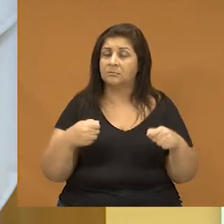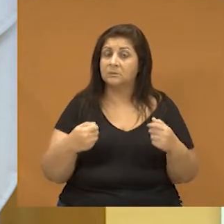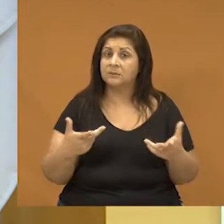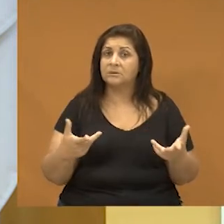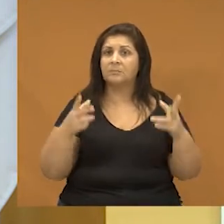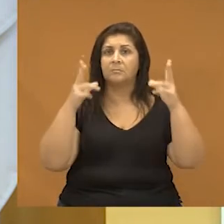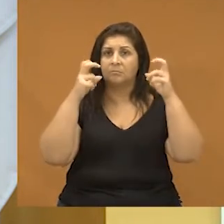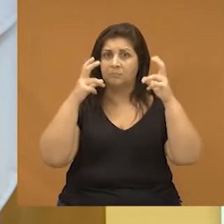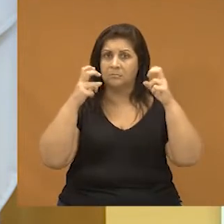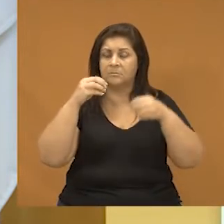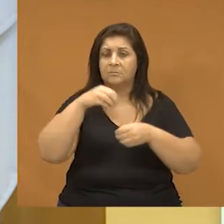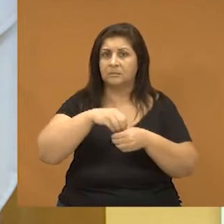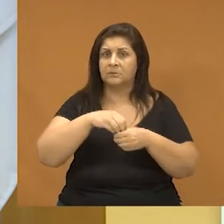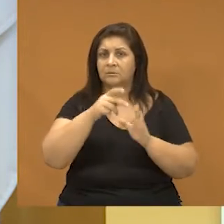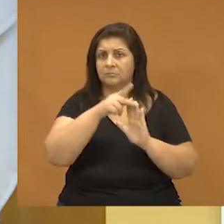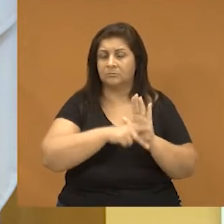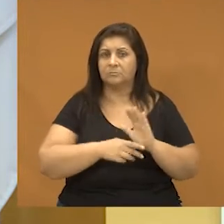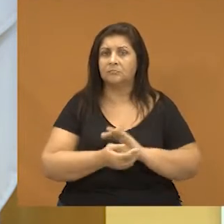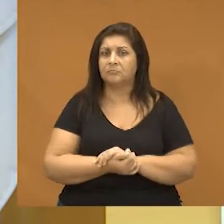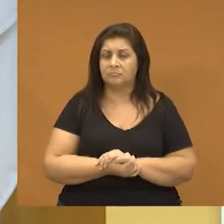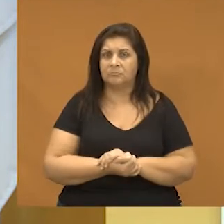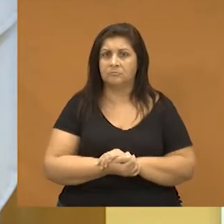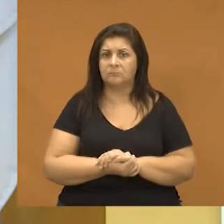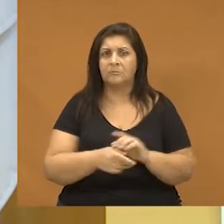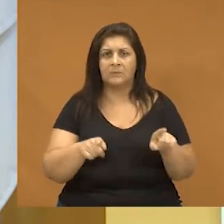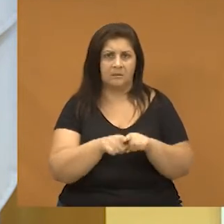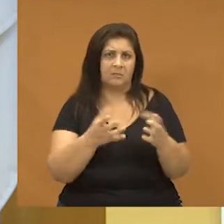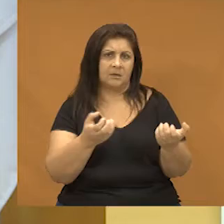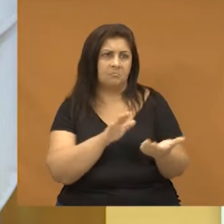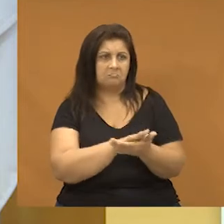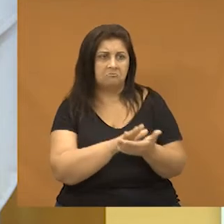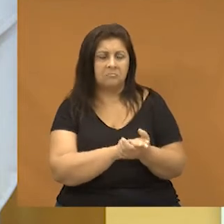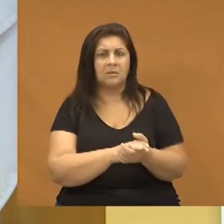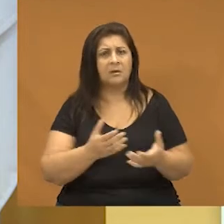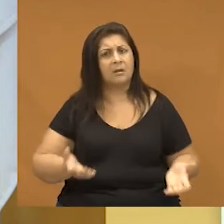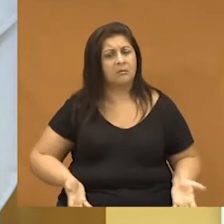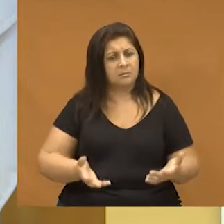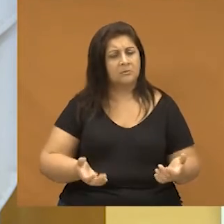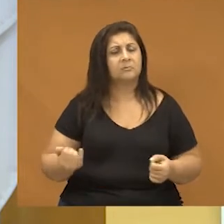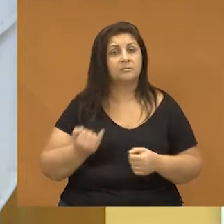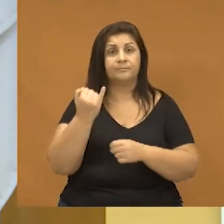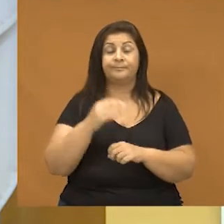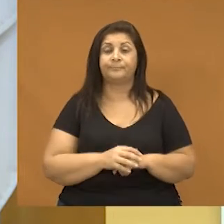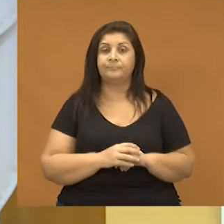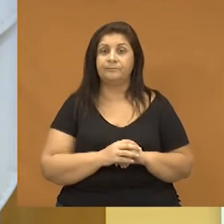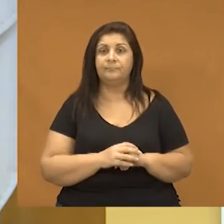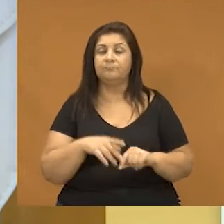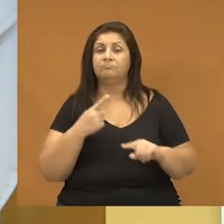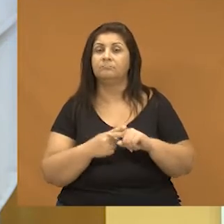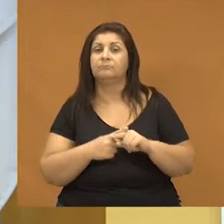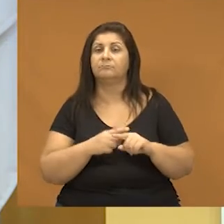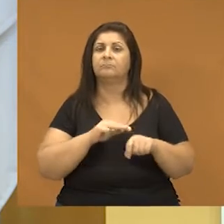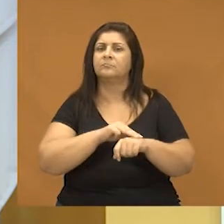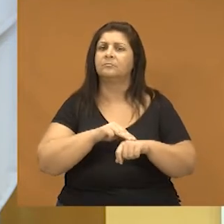nesse projeto do vereador Derbal, que aqui de antemão também quero parabenizar. Eu acho uma iniciativa importante, porque a